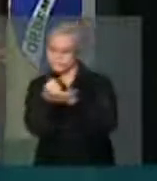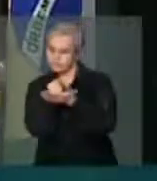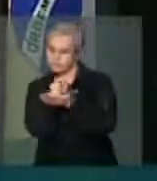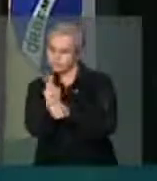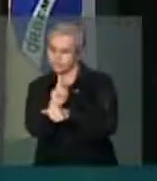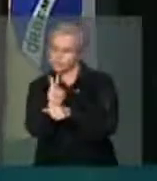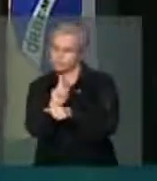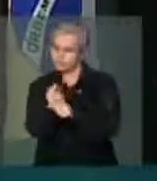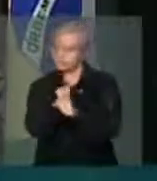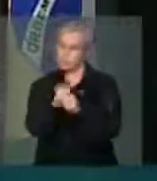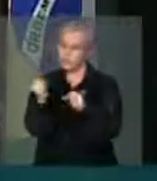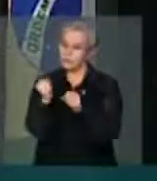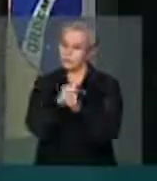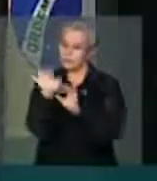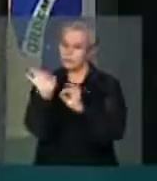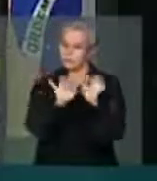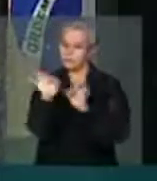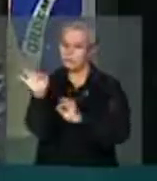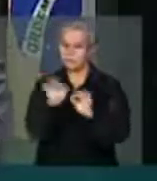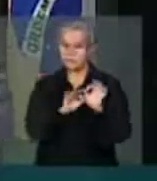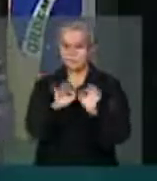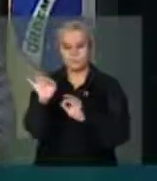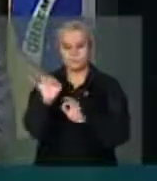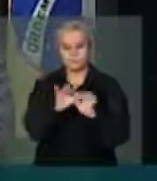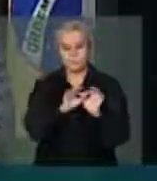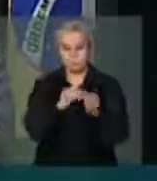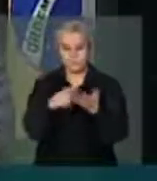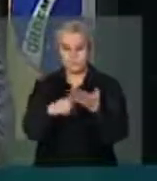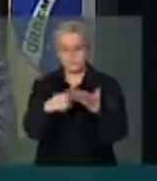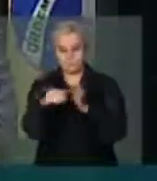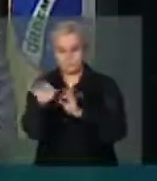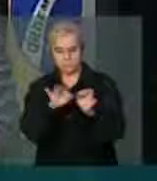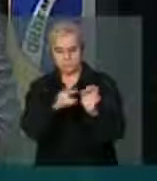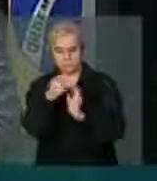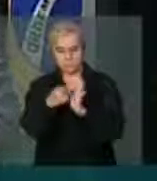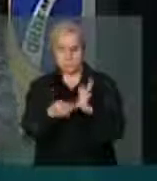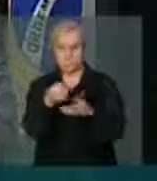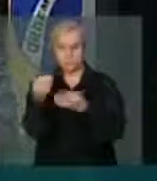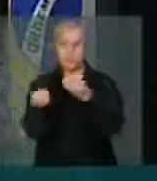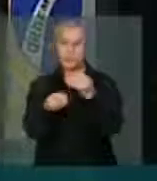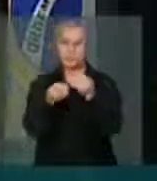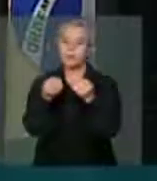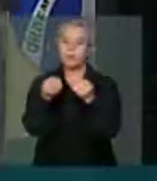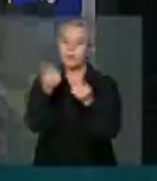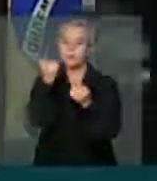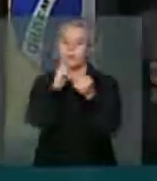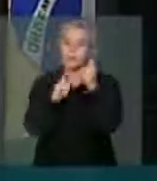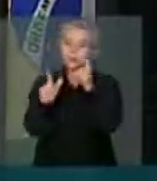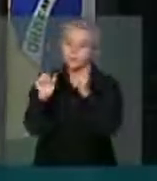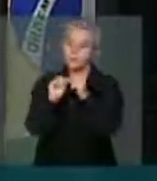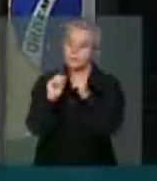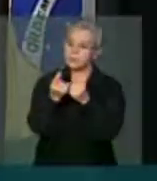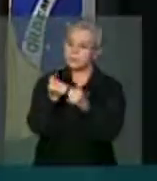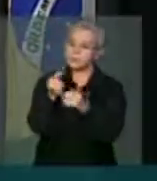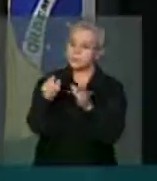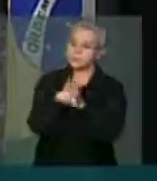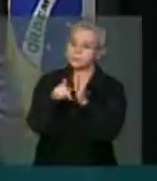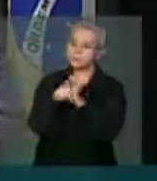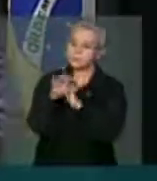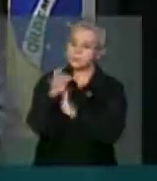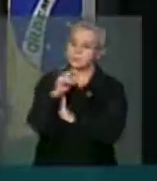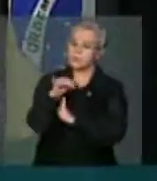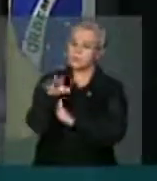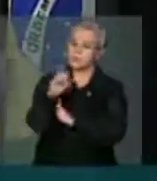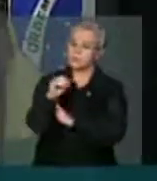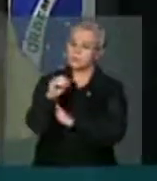a construção de um plano, arquitetando para como fazer chegar dinheiro do Tesouro Nacional em